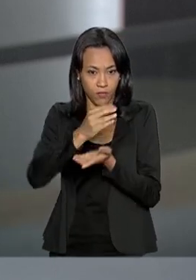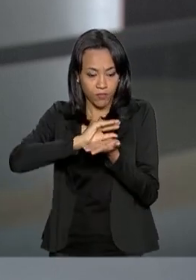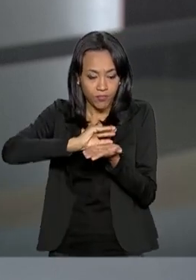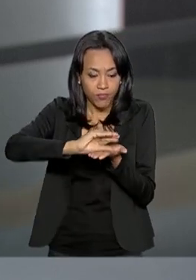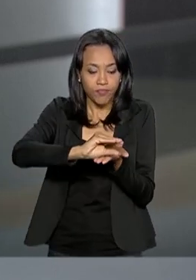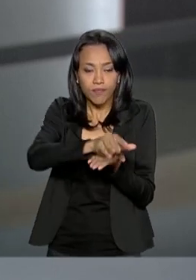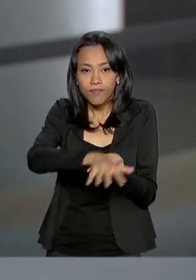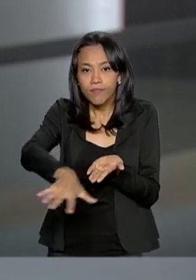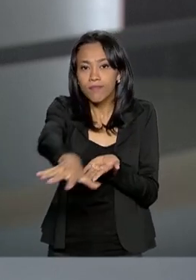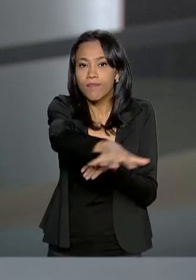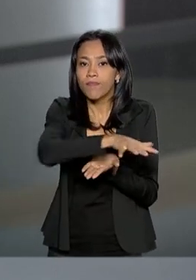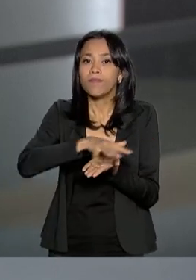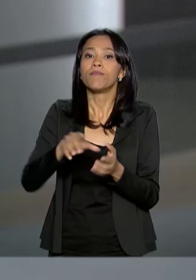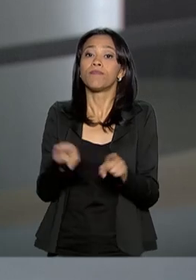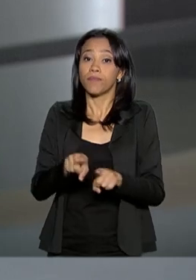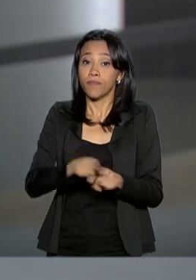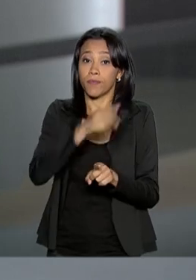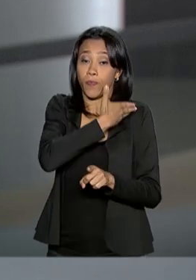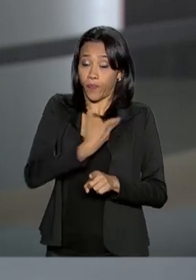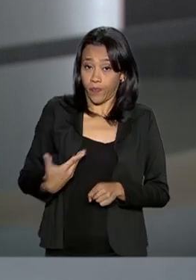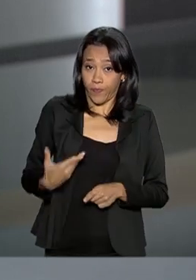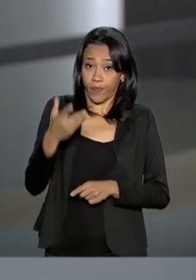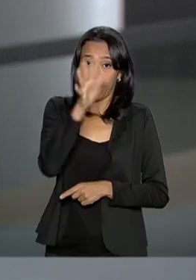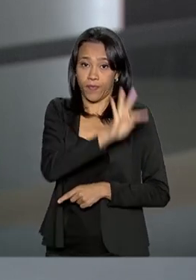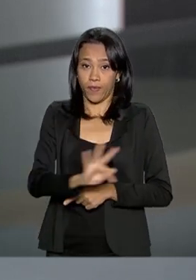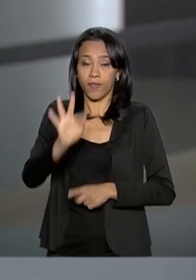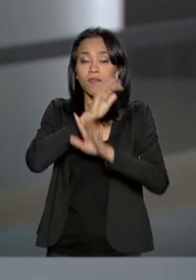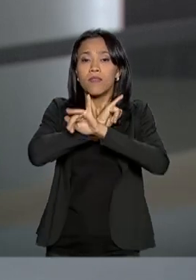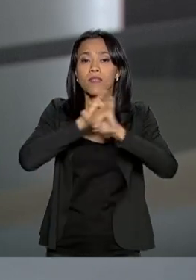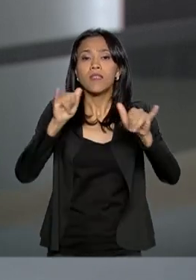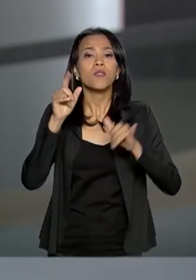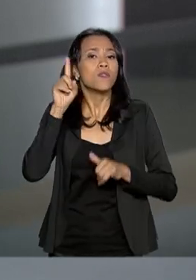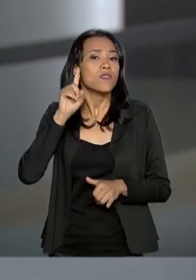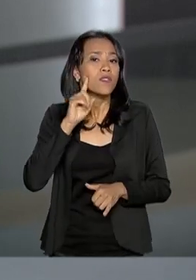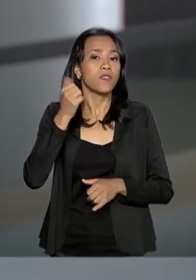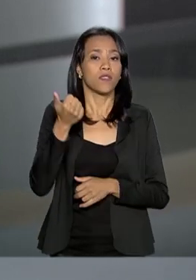o governo federal informou ainda que vai leiloar no dia